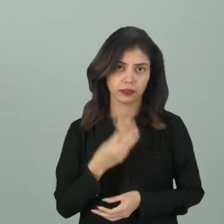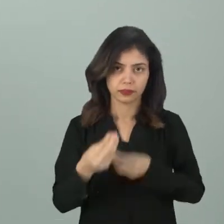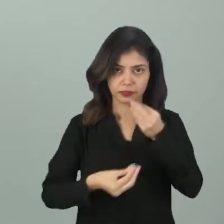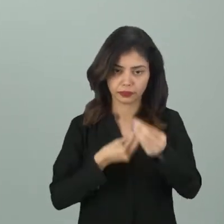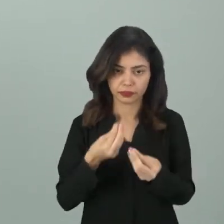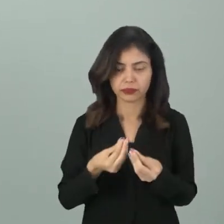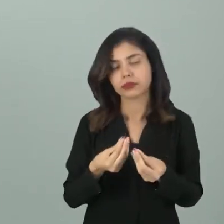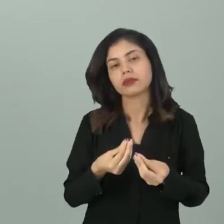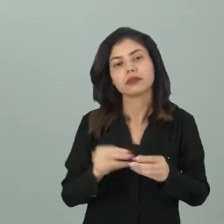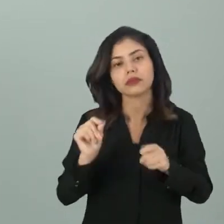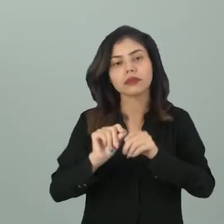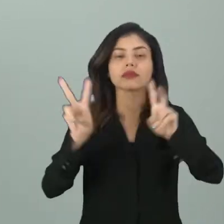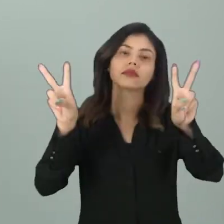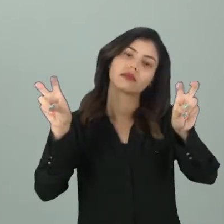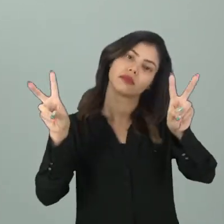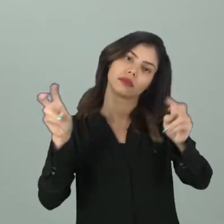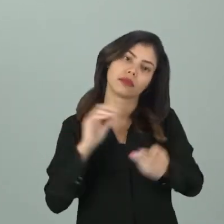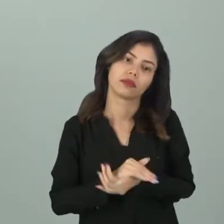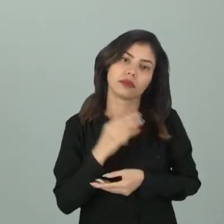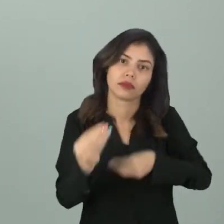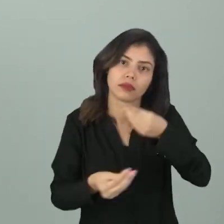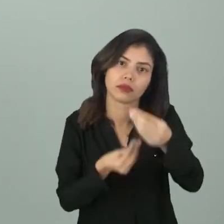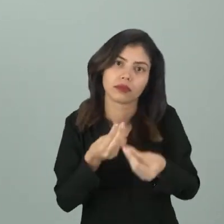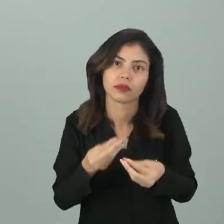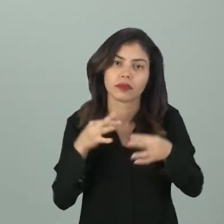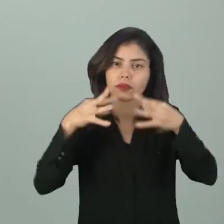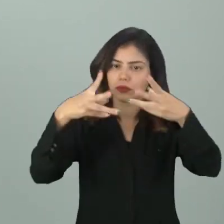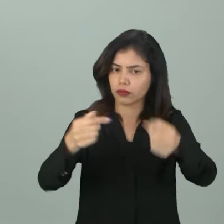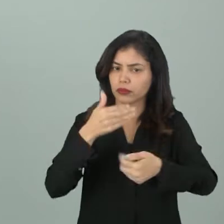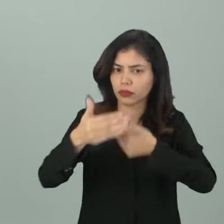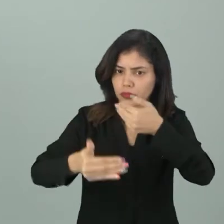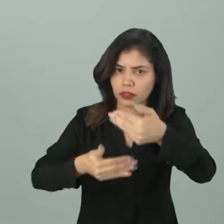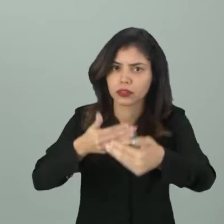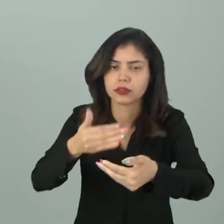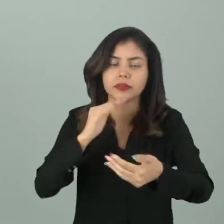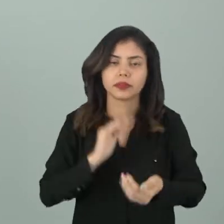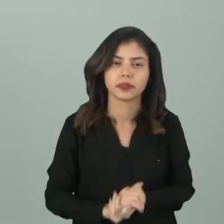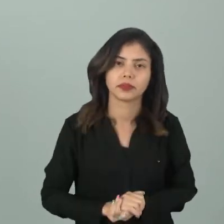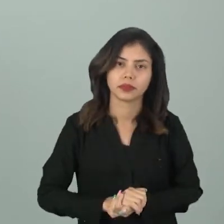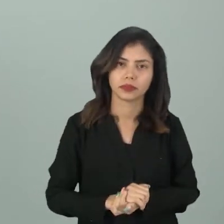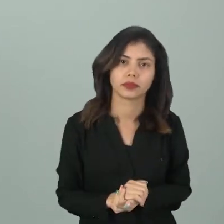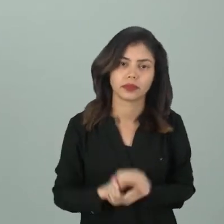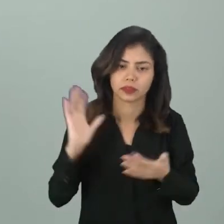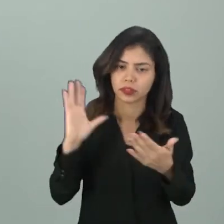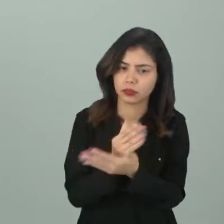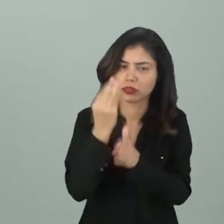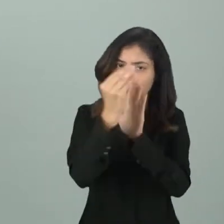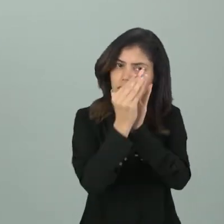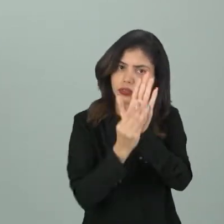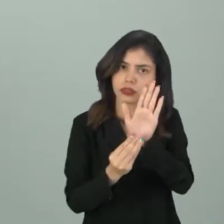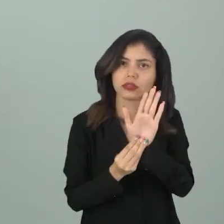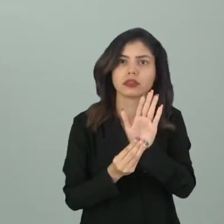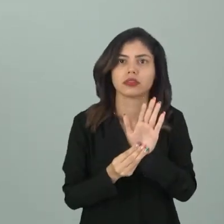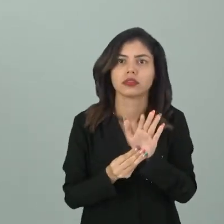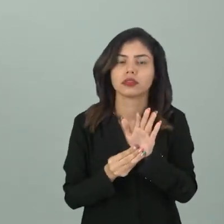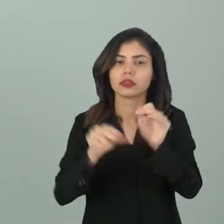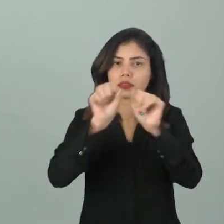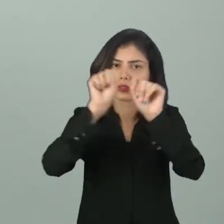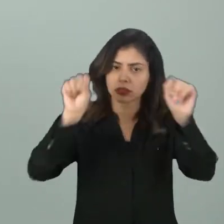Como construir as temáticas, como construir todo o processo de busca de dados e